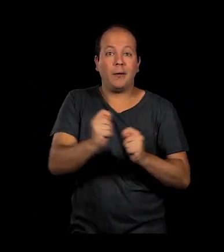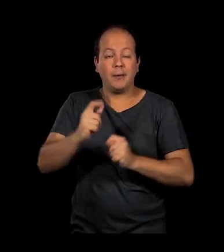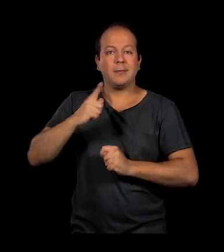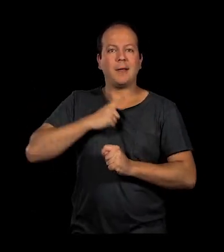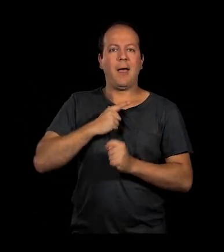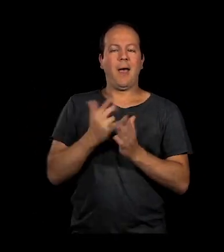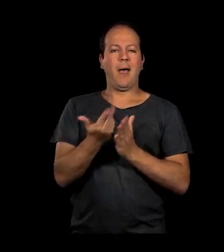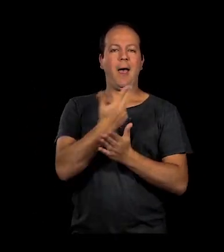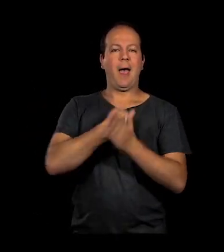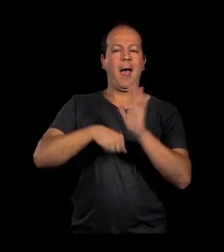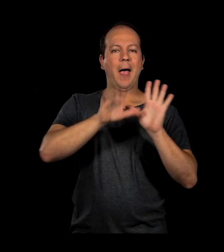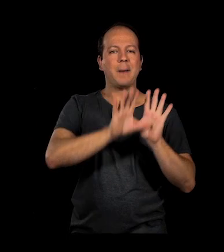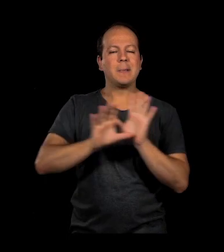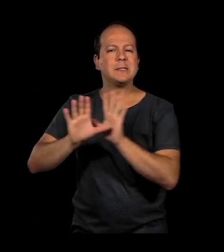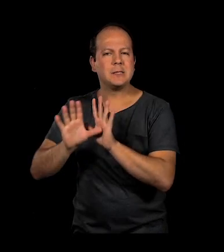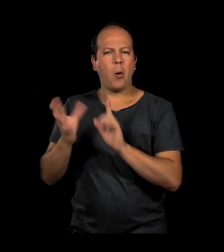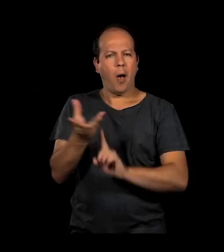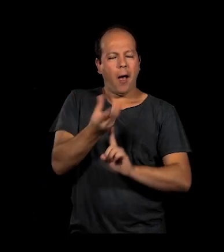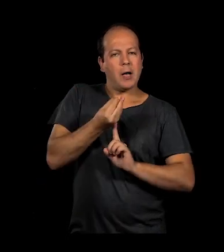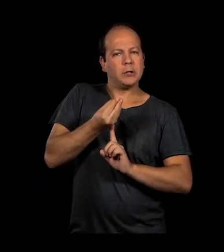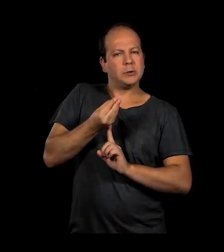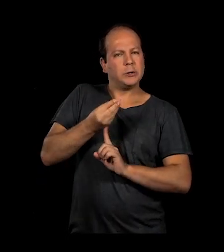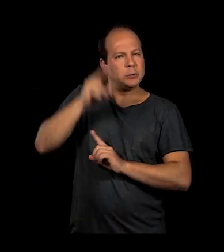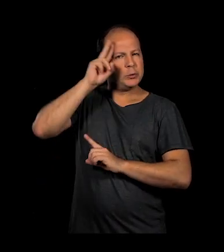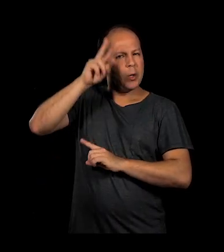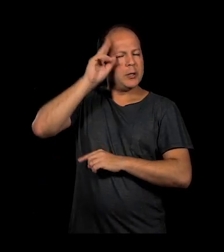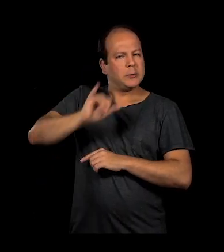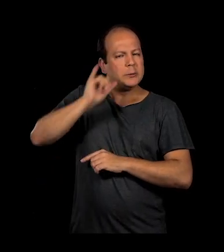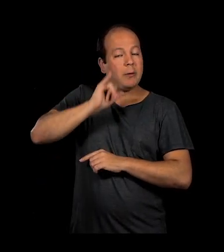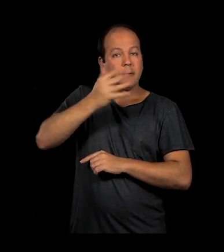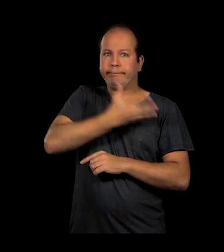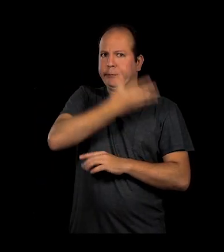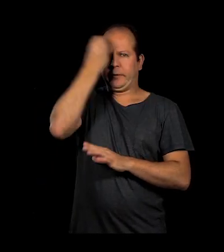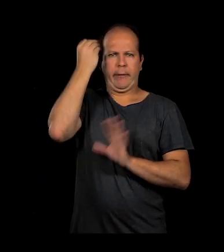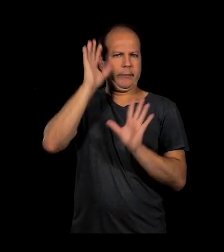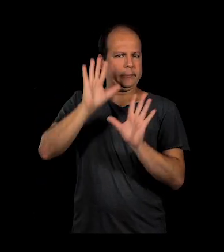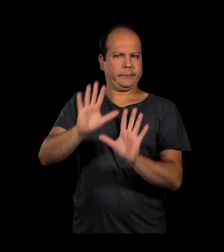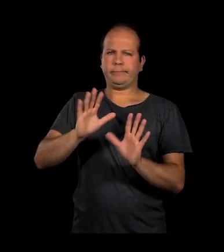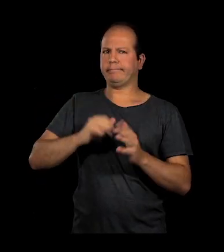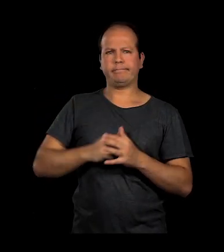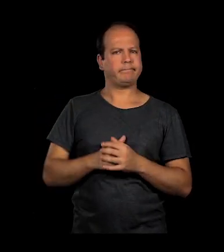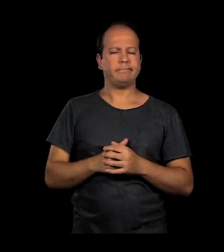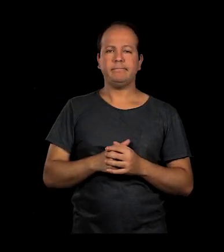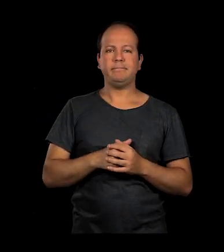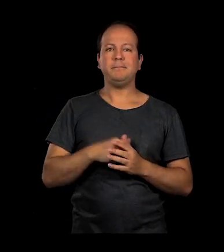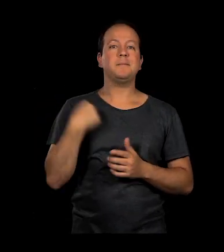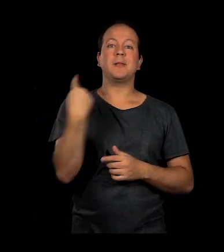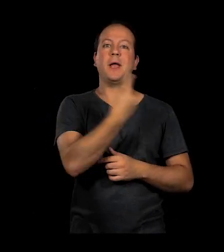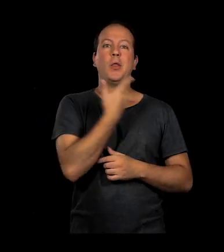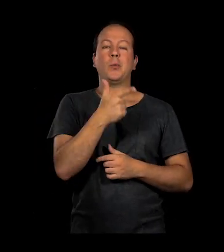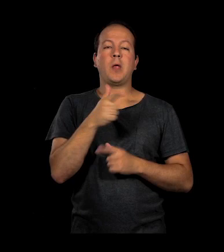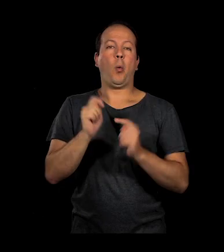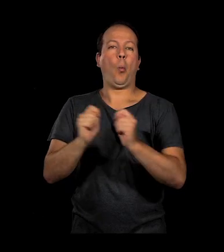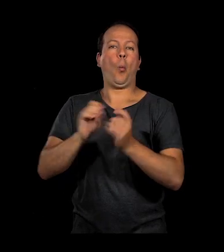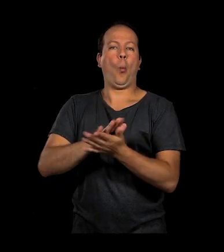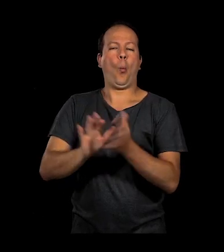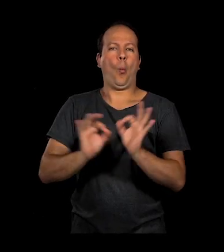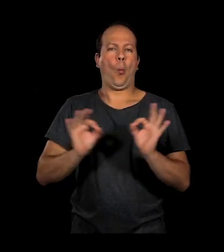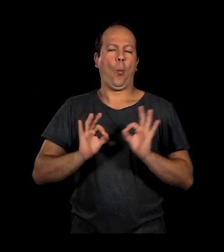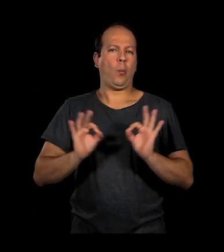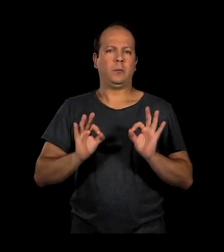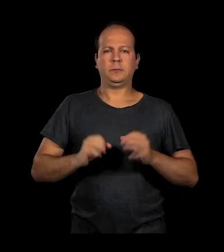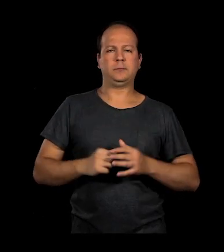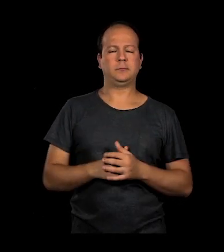na animação na argentina em contar uma história esquece é a gente não tem o controle de nada